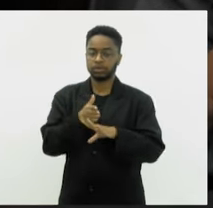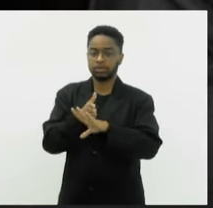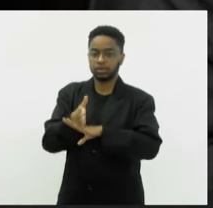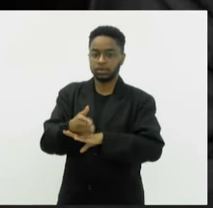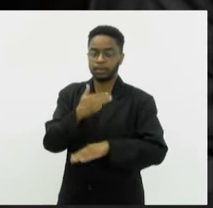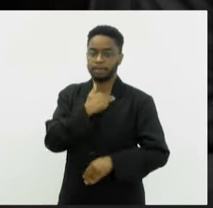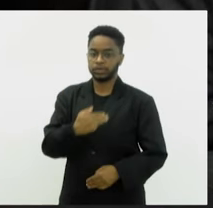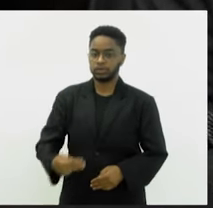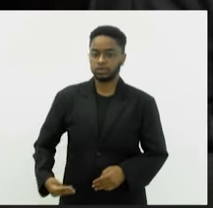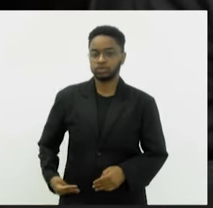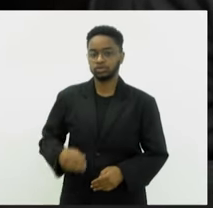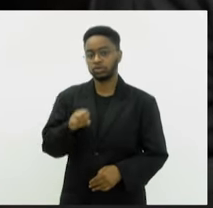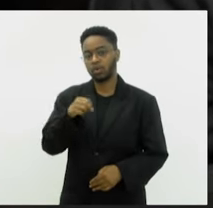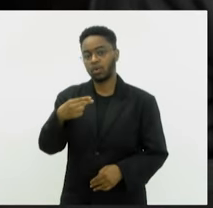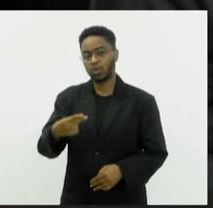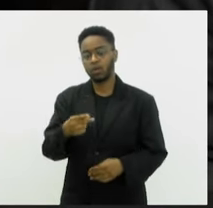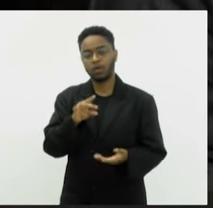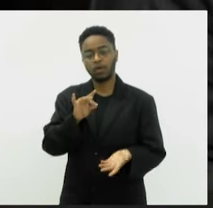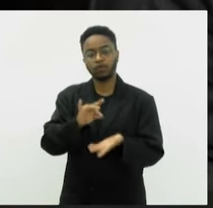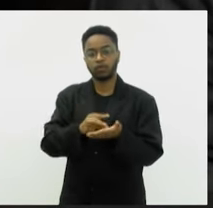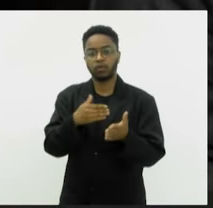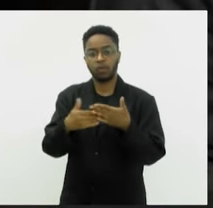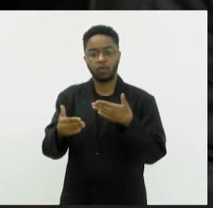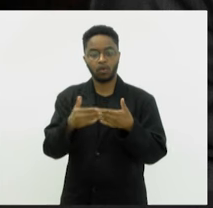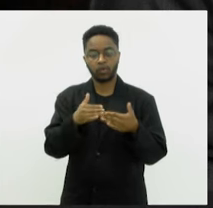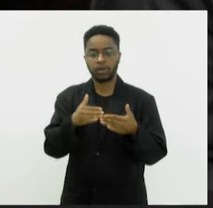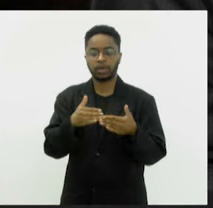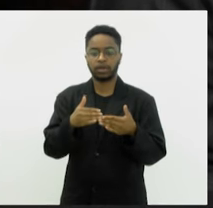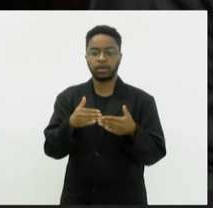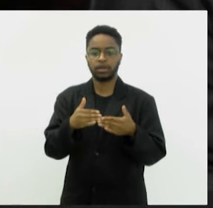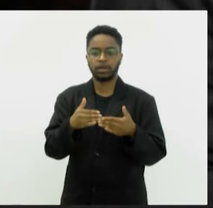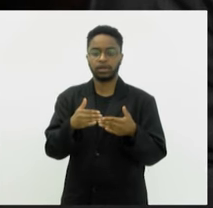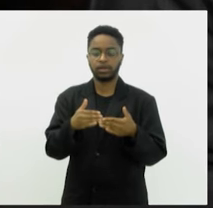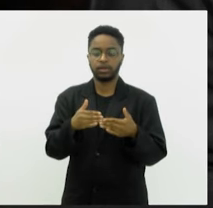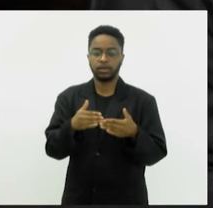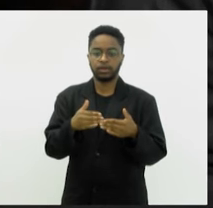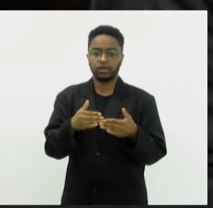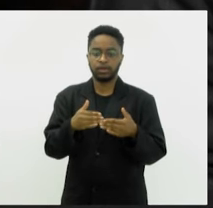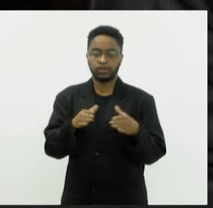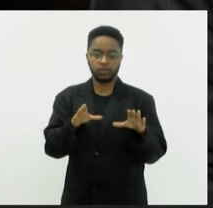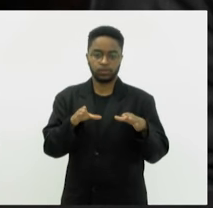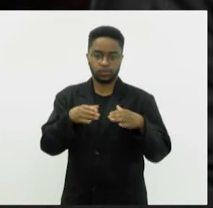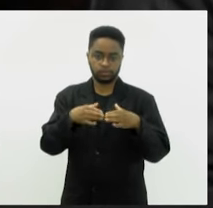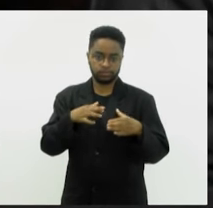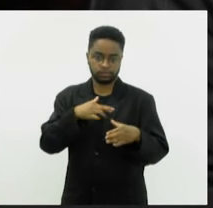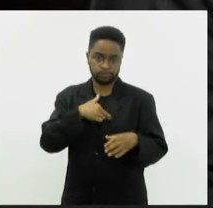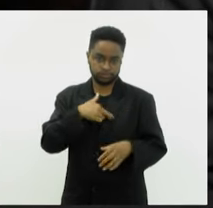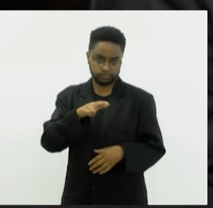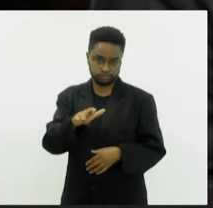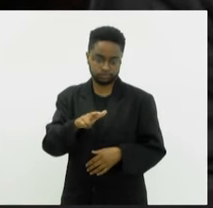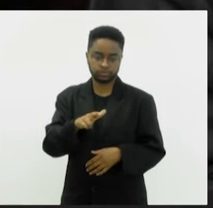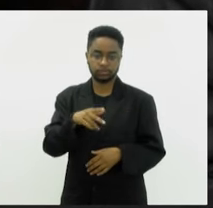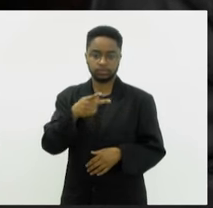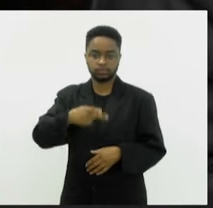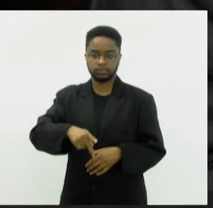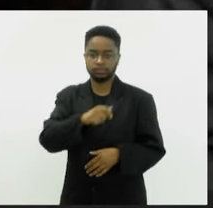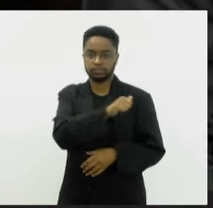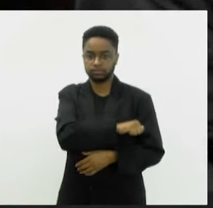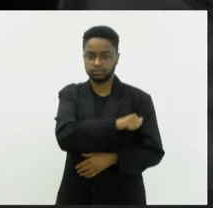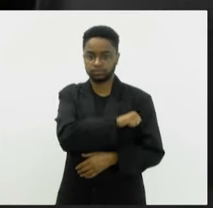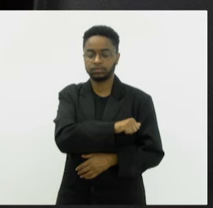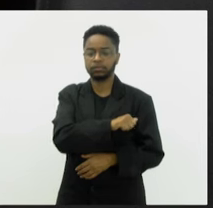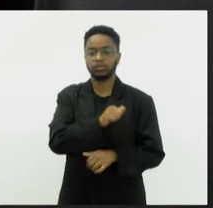oficiantes de qualquer credo religioso nos hospitais da rede pública e privada do Estado do Rio de Janeiro, revogando a lei estadual